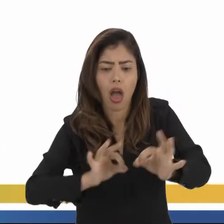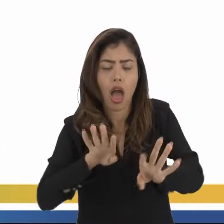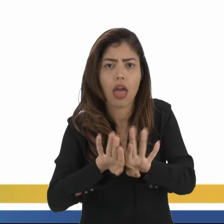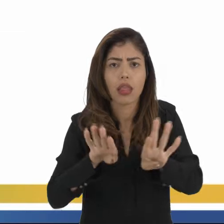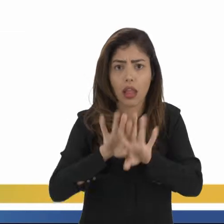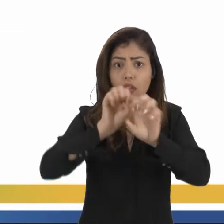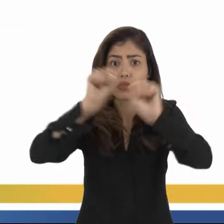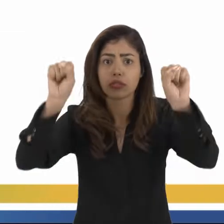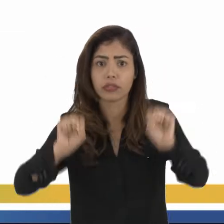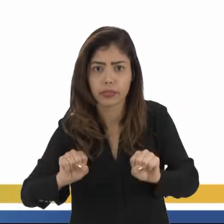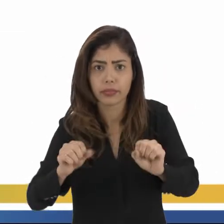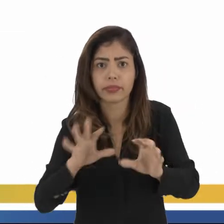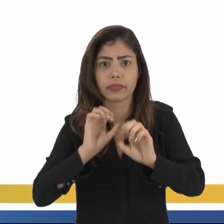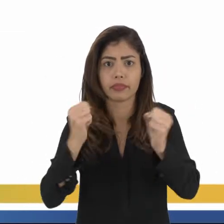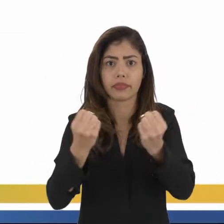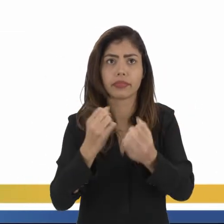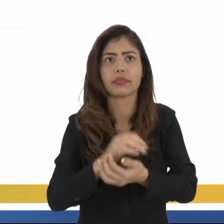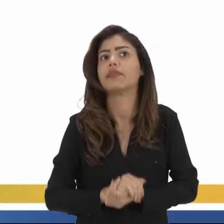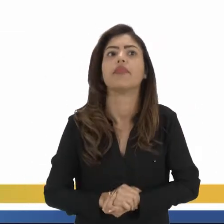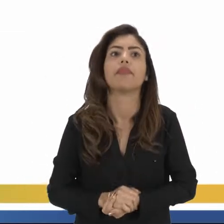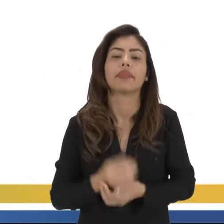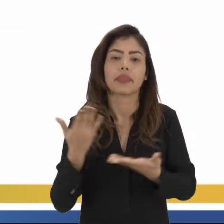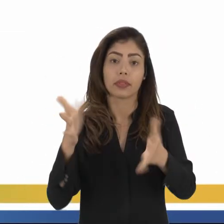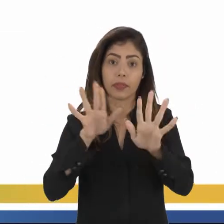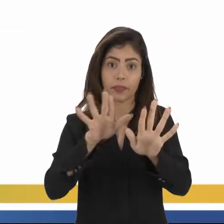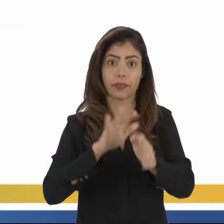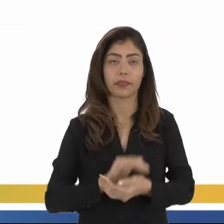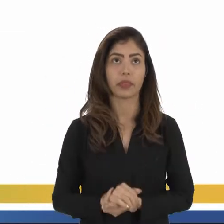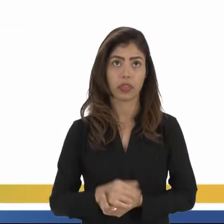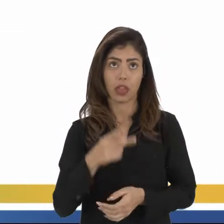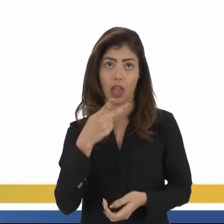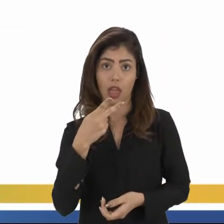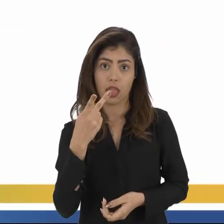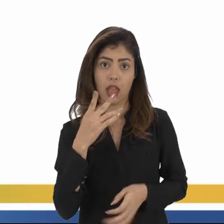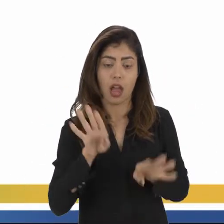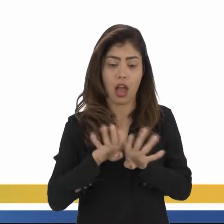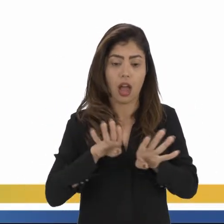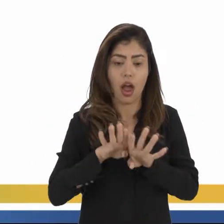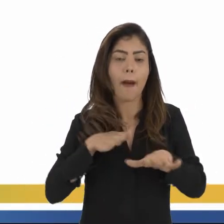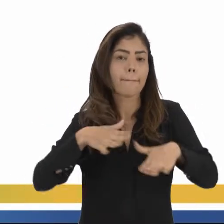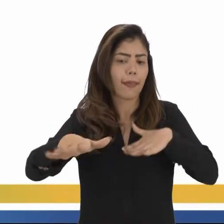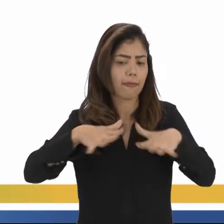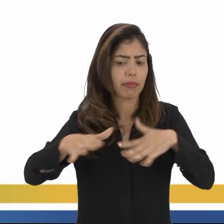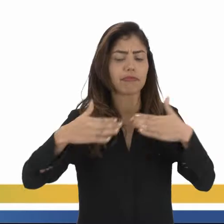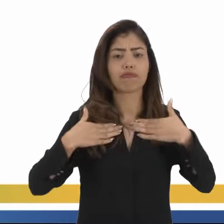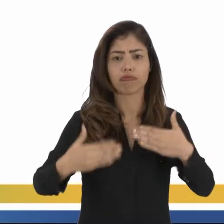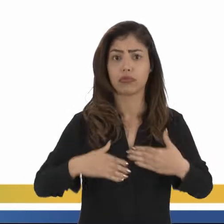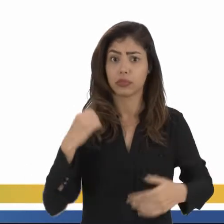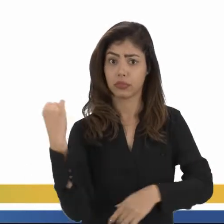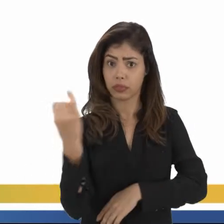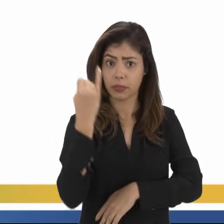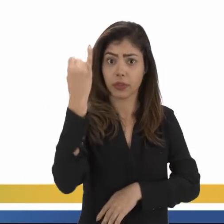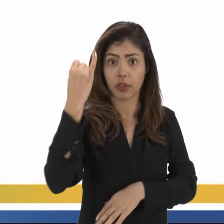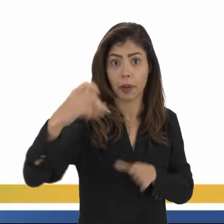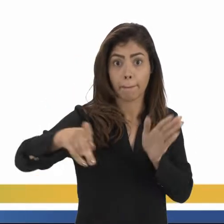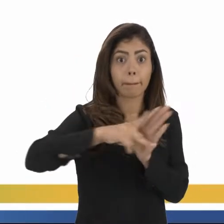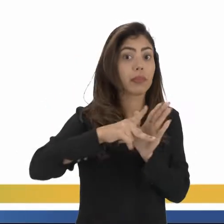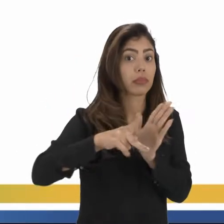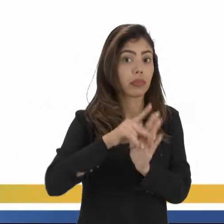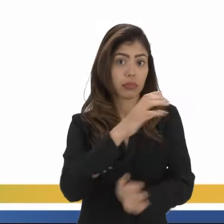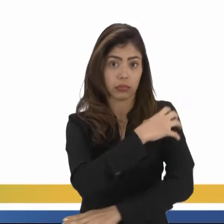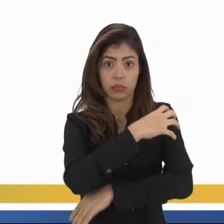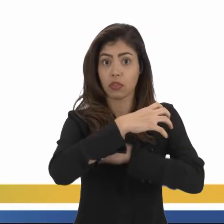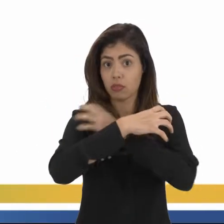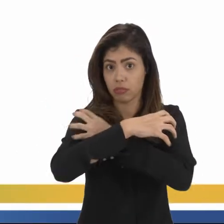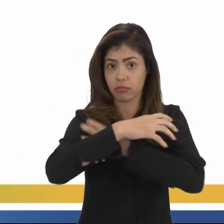desses sistemas. Então, garantir a movimentação do corpo é a principal característica do sistema